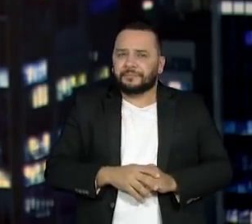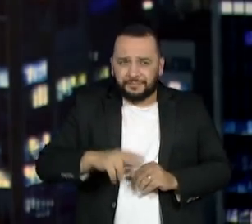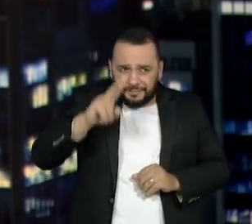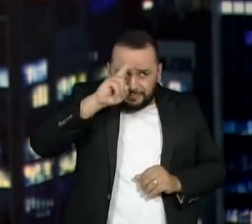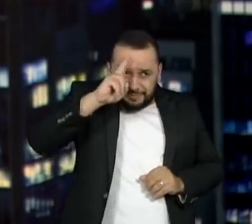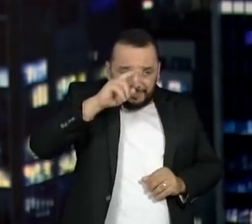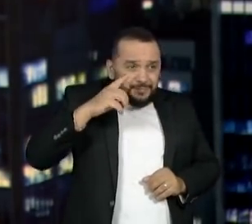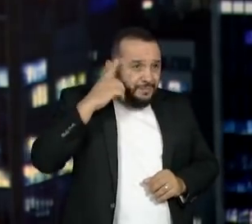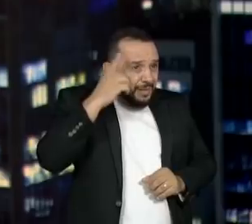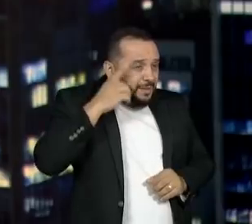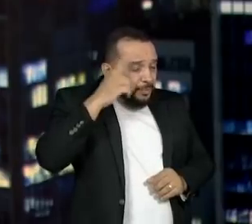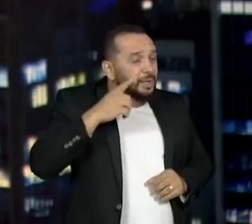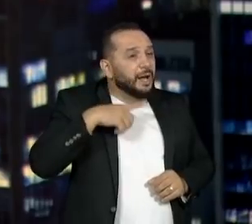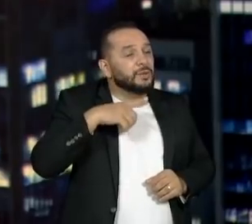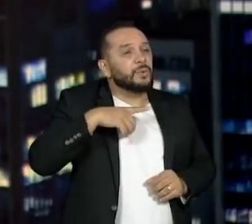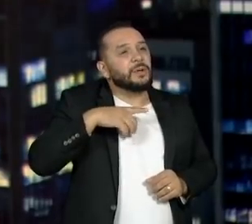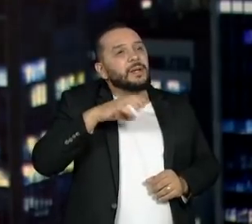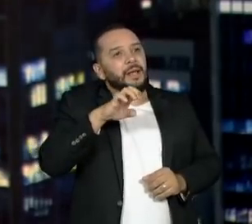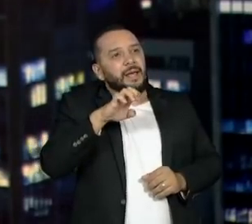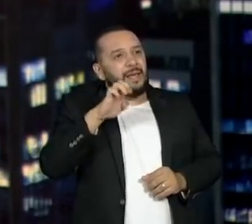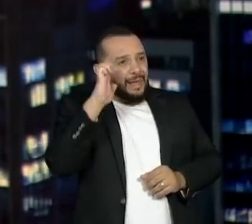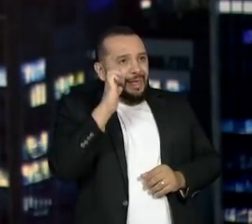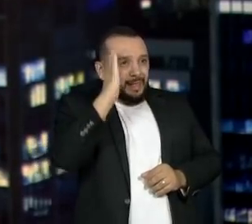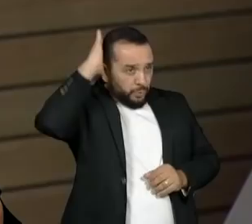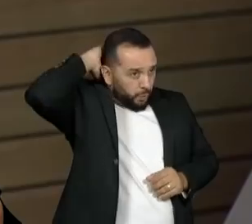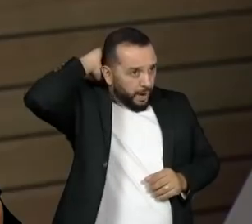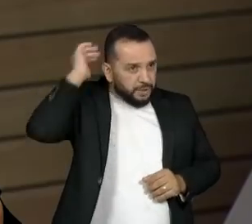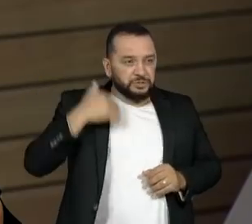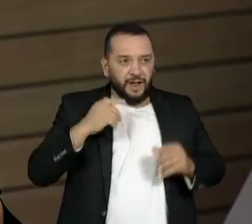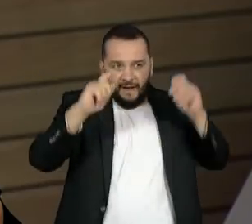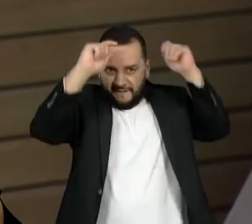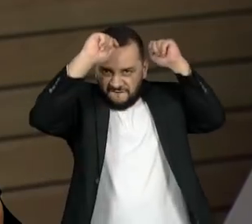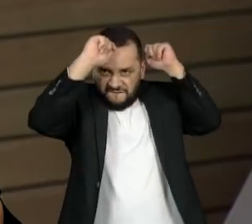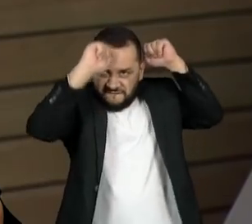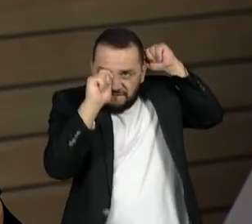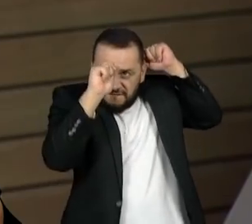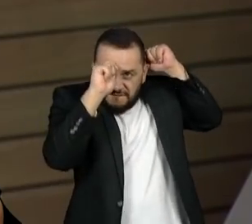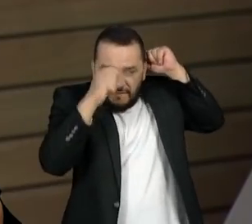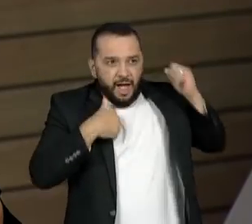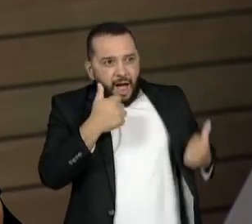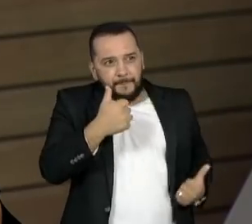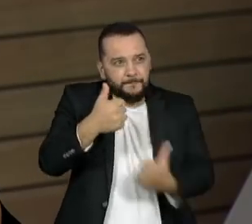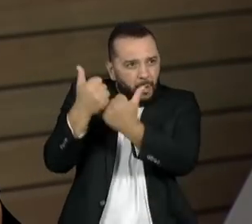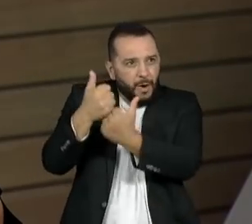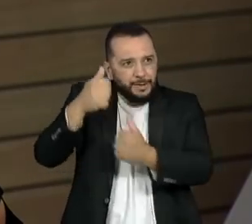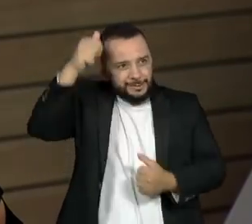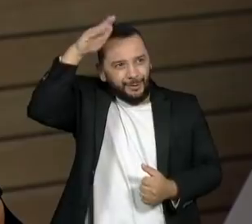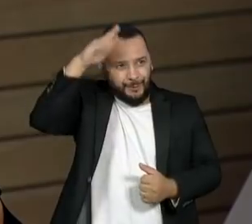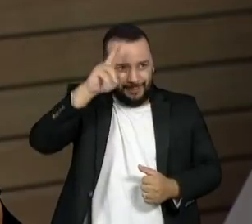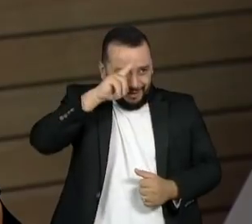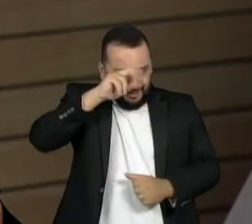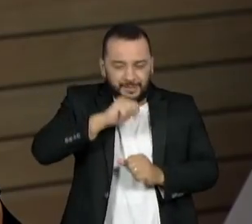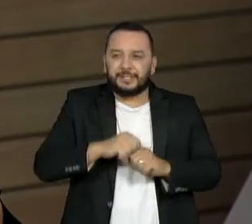Eduardo Bolsonaro, numa visita aos Estados Unidos, chegou a vestir um boné da campanha do Trump lá atrás ainda, né? Sim, o